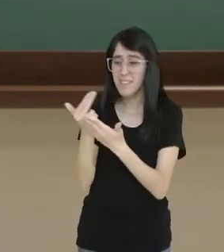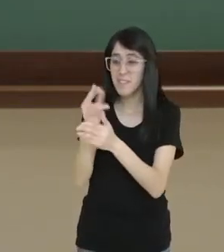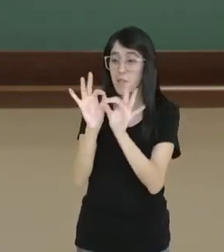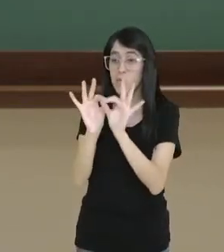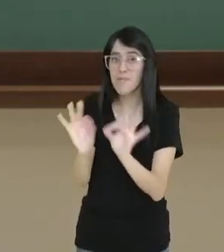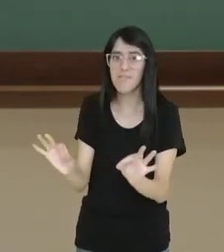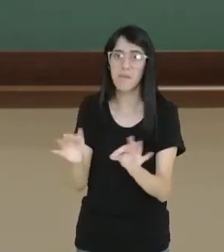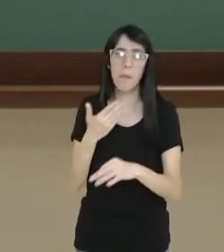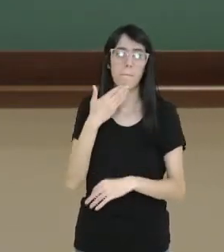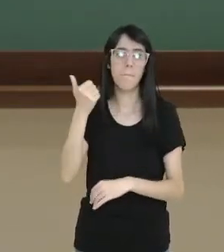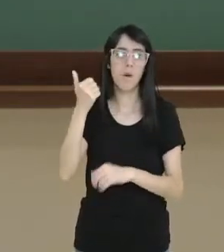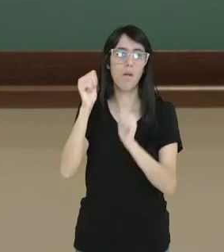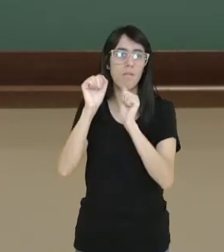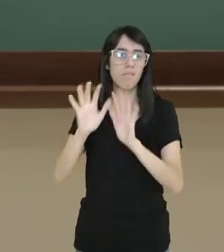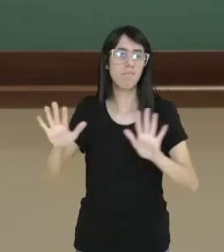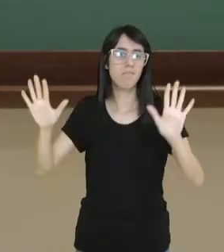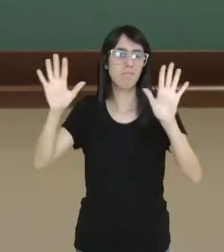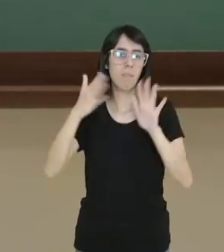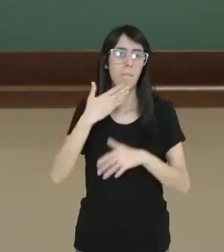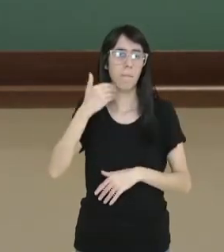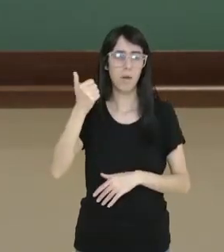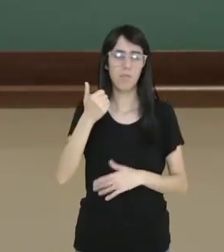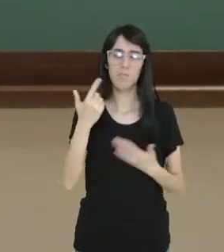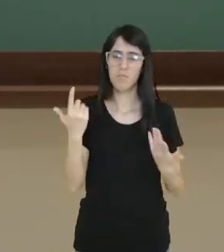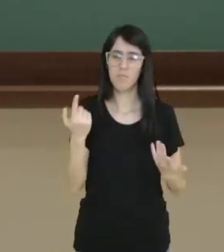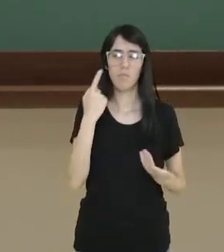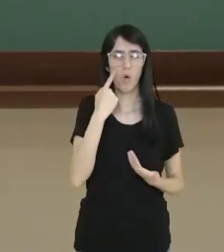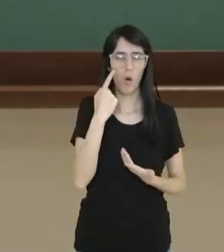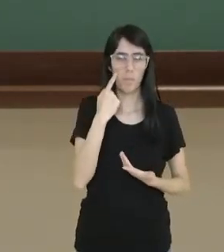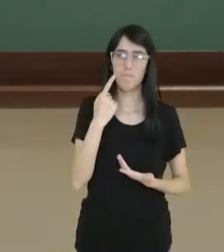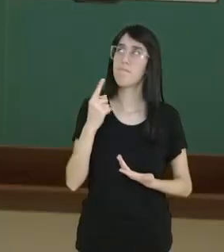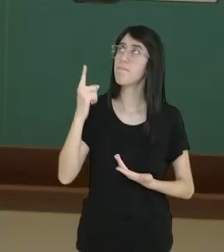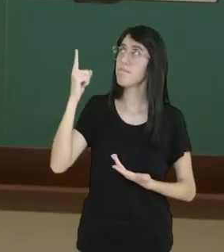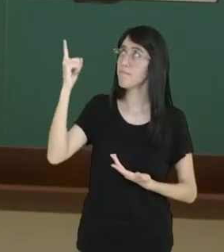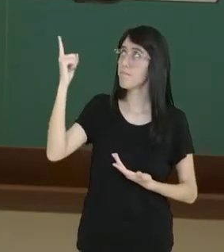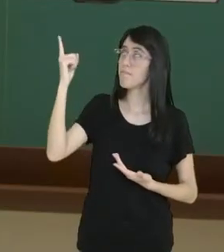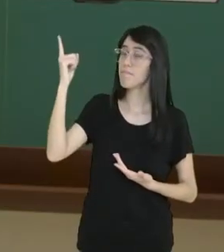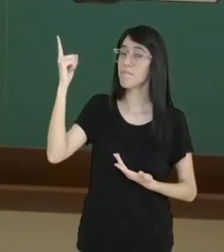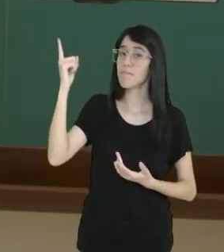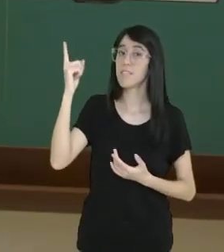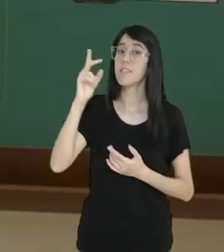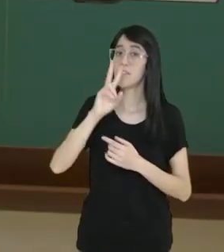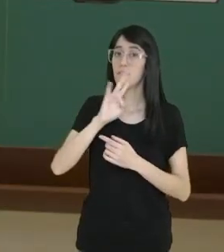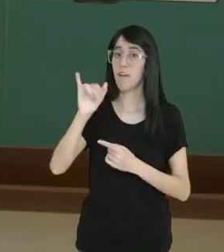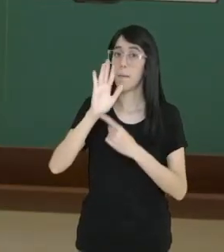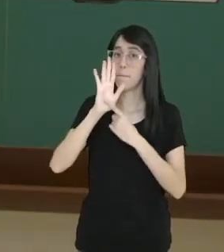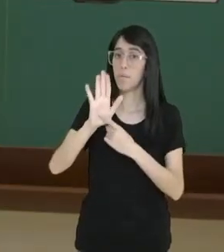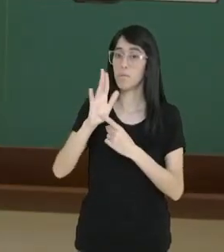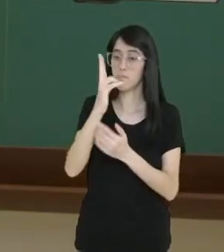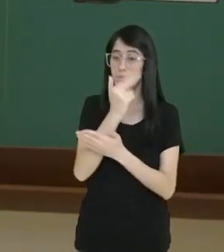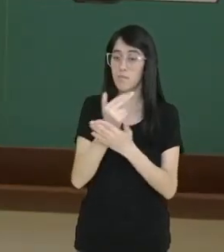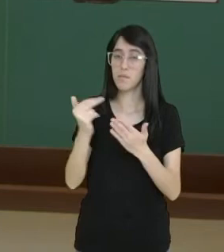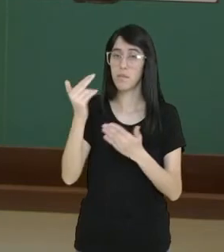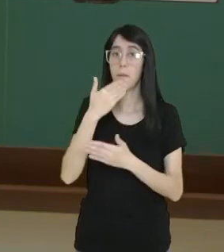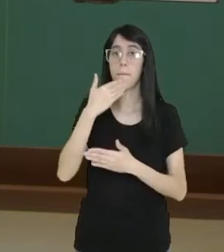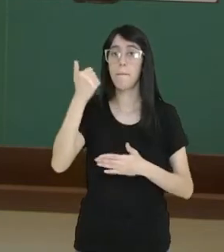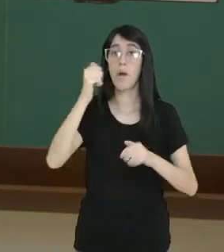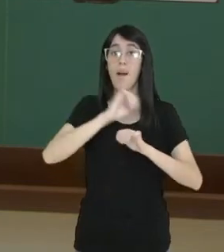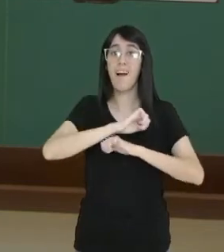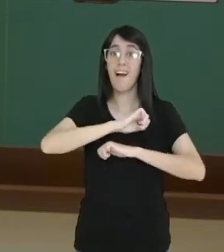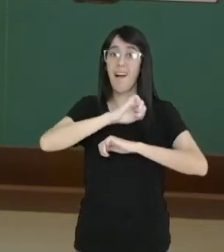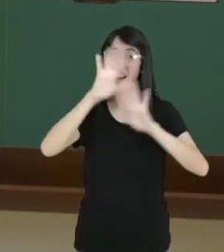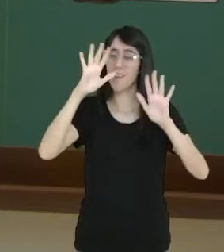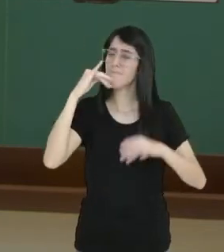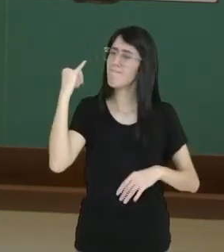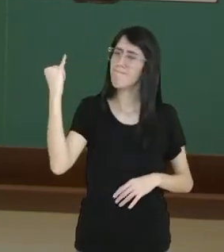também entende o que ele está pedindo, ok? Então, bora lá, nós vamos fazer o desenho e colocar as medidas no desenho. Isso é